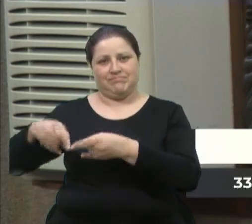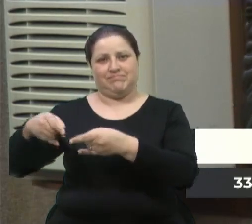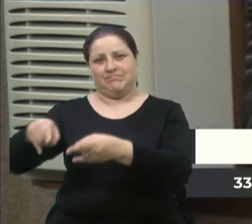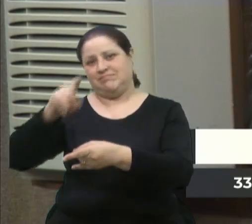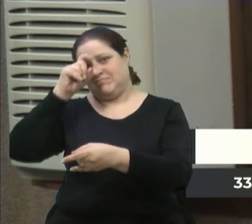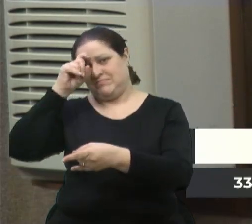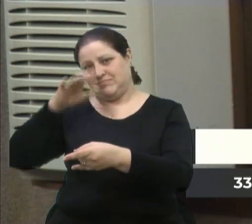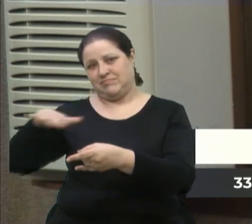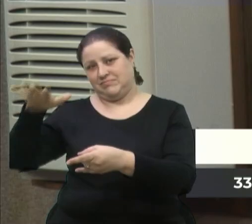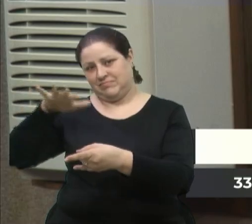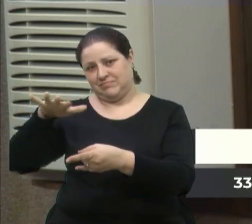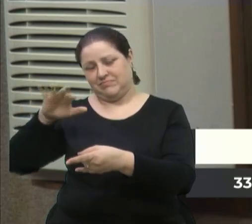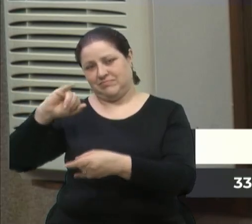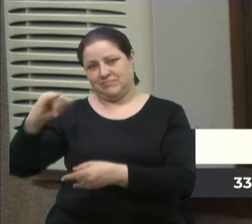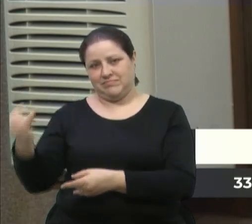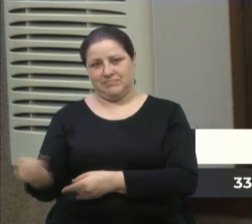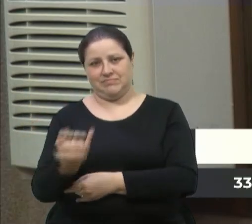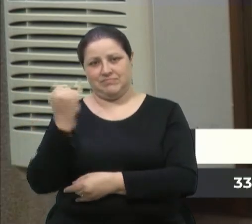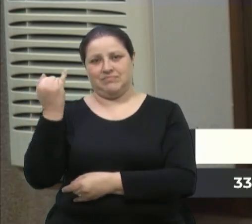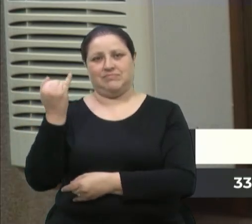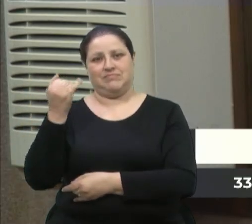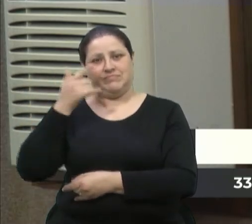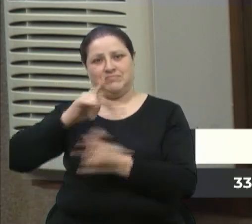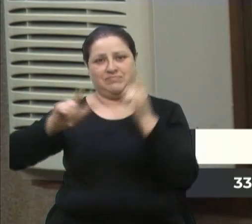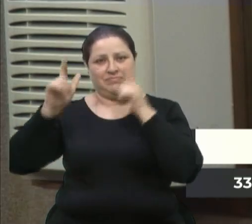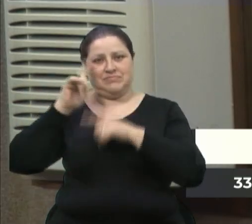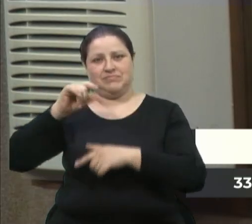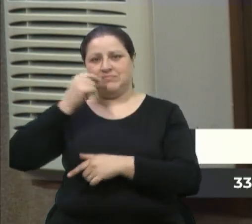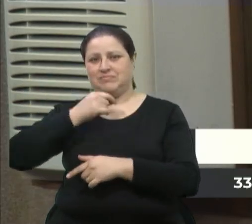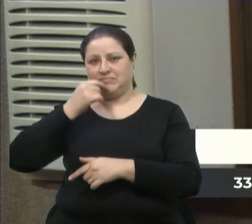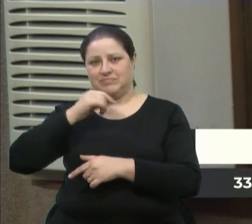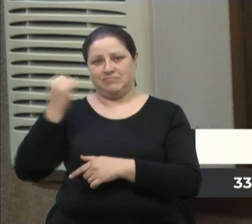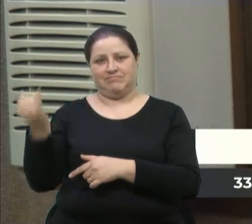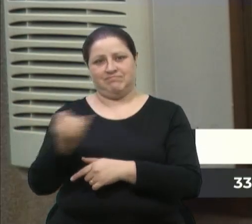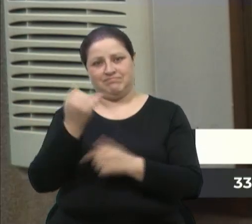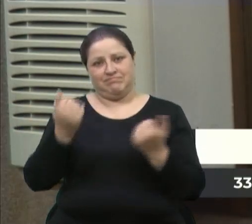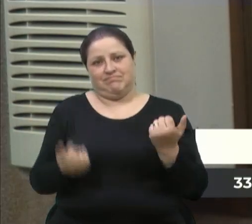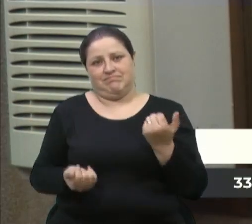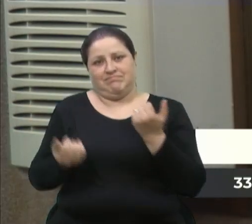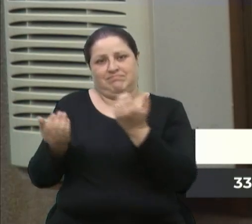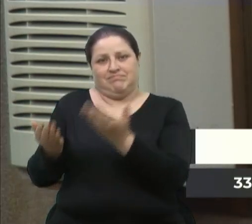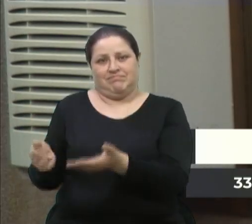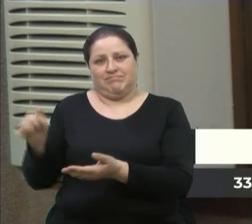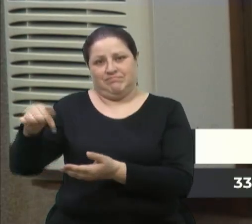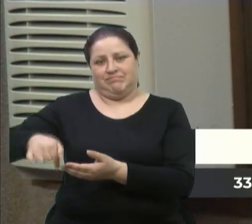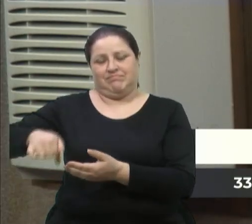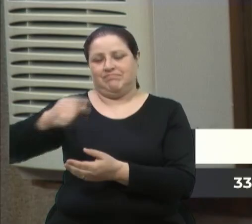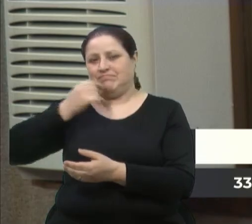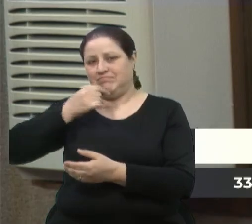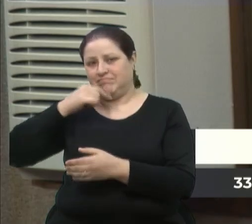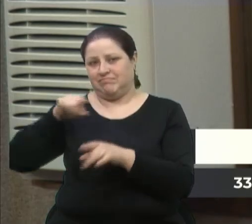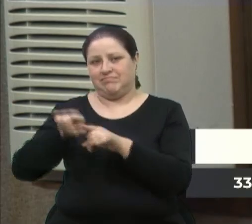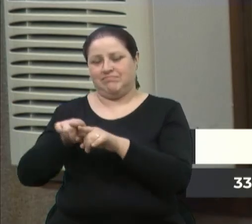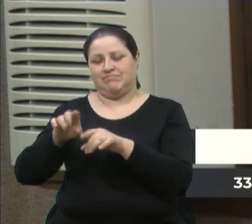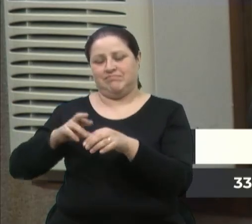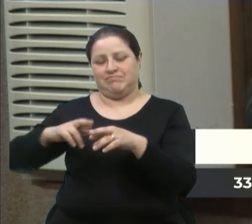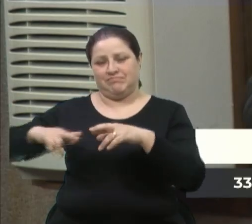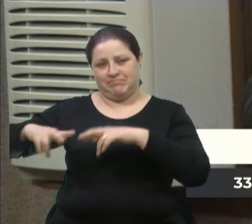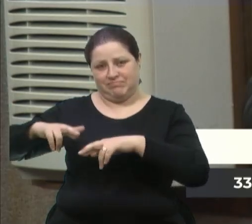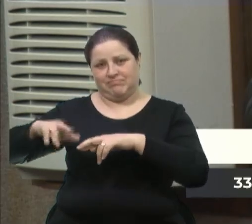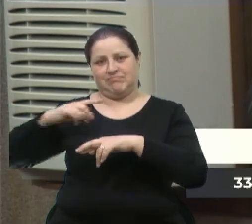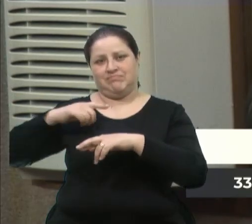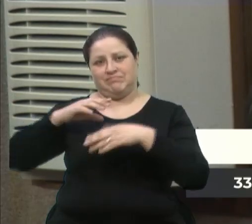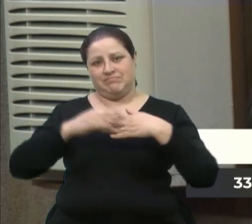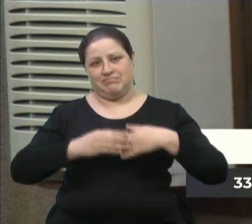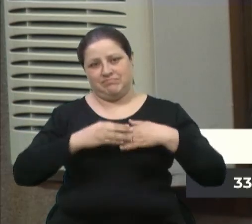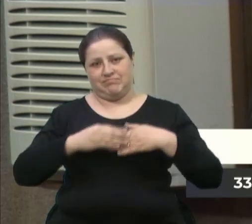uma importante conquista para Caxias do Sul, uma importante entrega para Caxias e para a região. Mas esse voto ele é dividido, né,